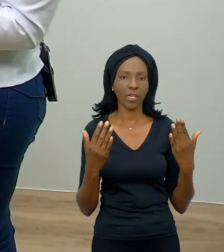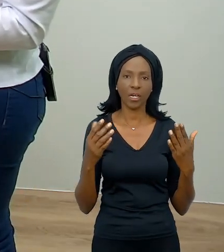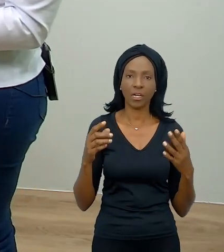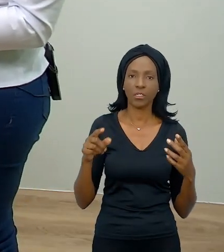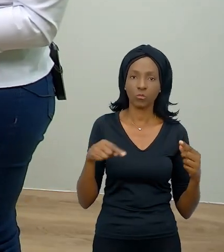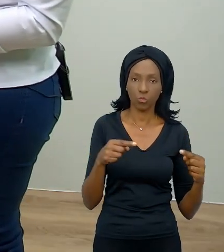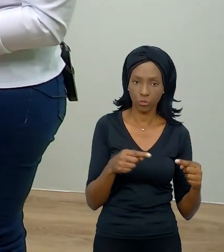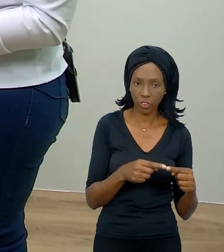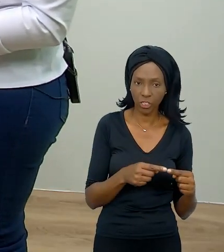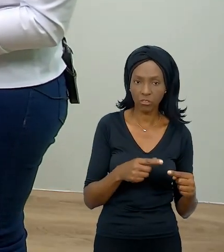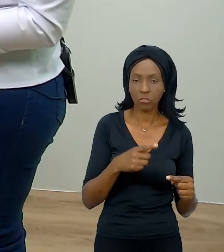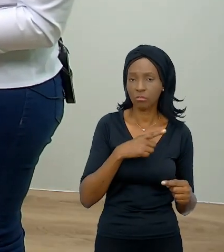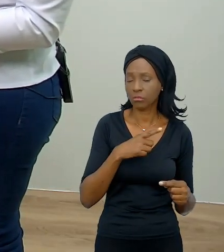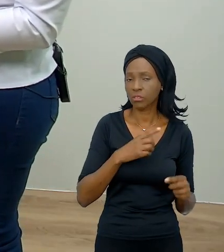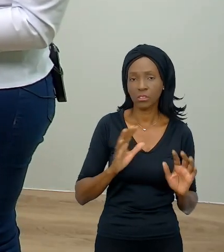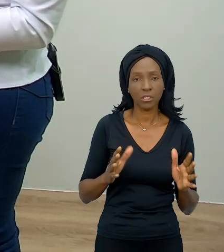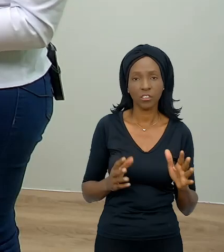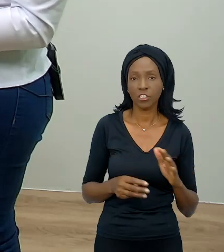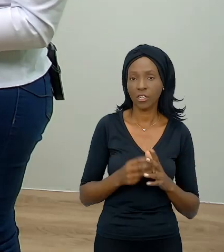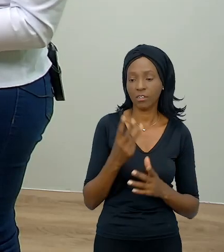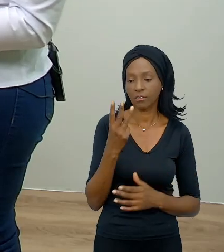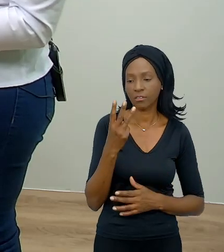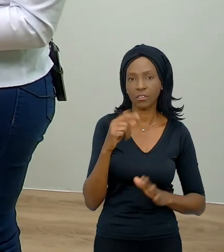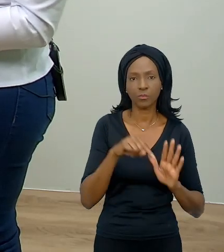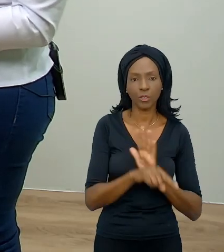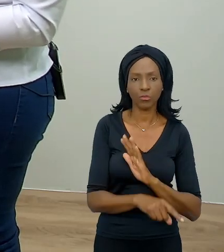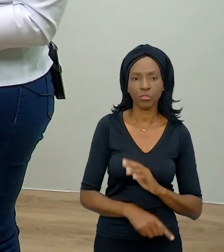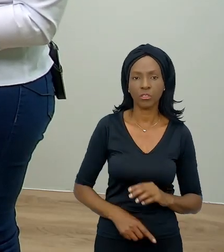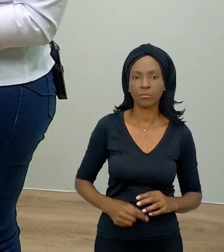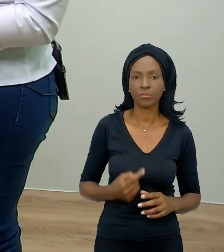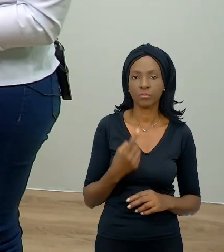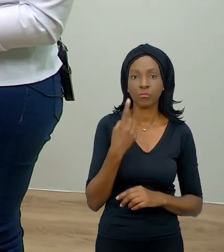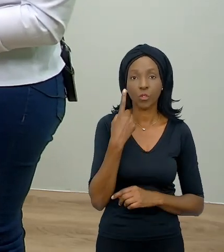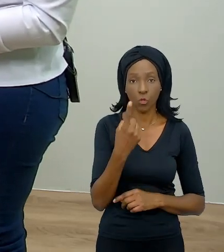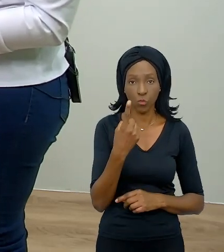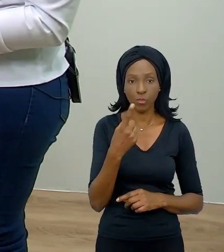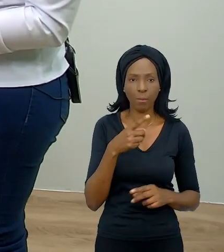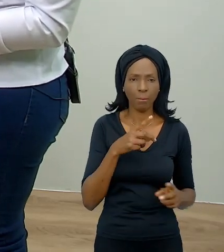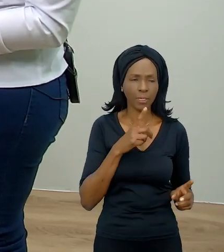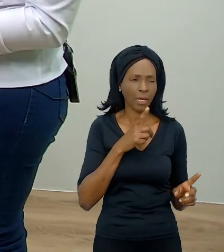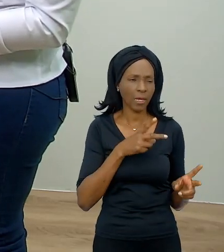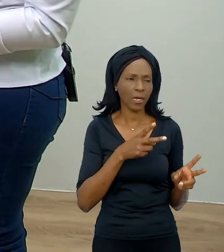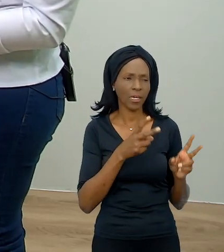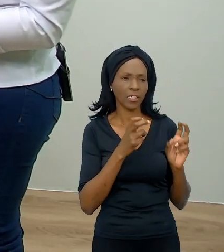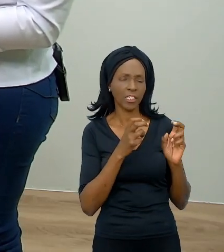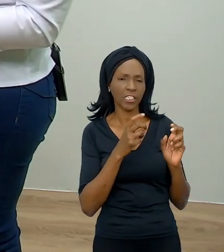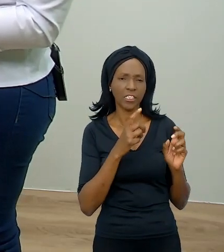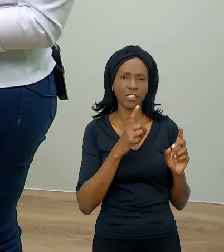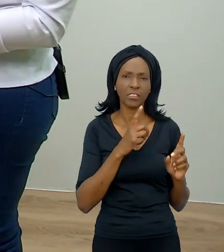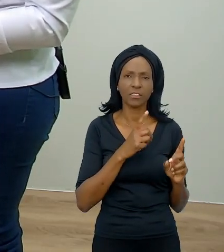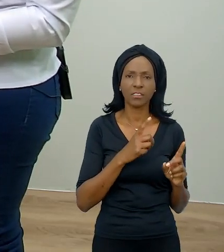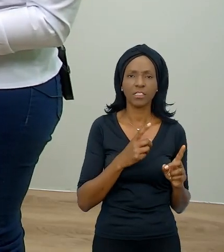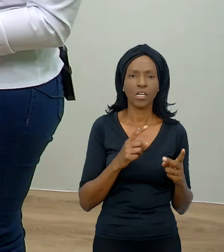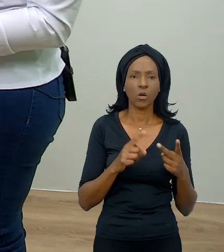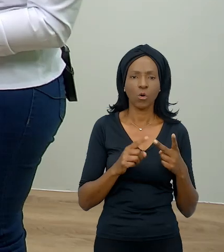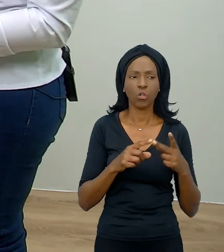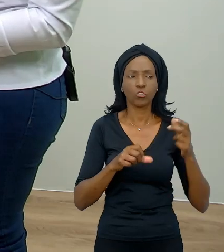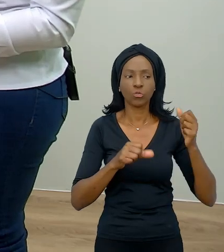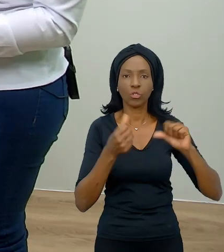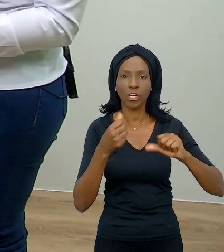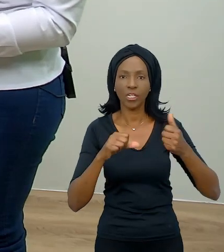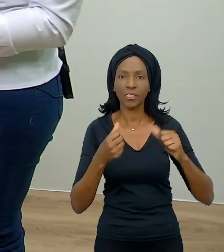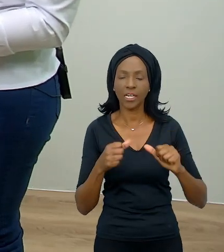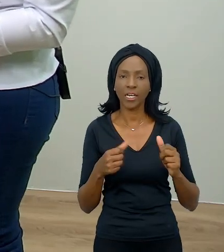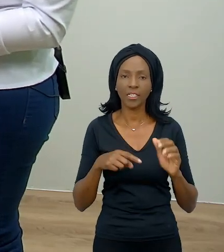objeto, então eu já tenho 3 perguntas. Eu coloco uma pergunta para a identificação, uma outra pergunta para análise, uma